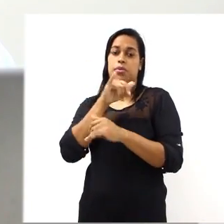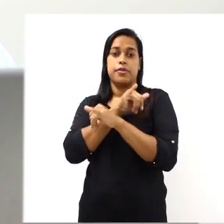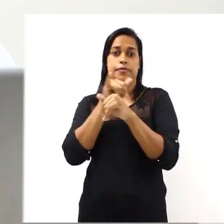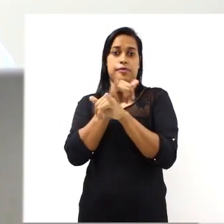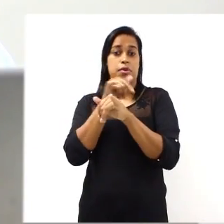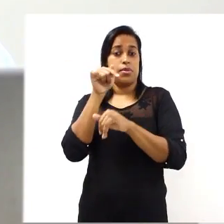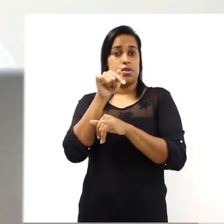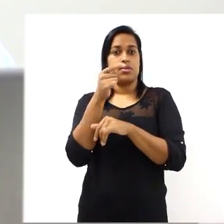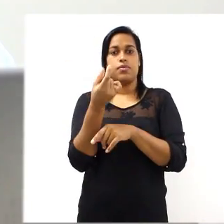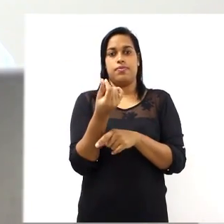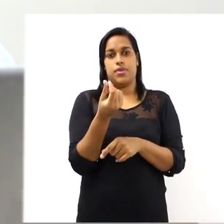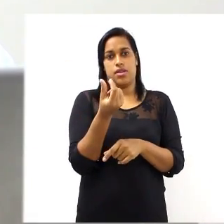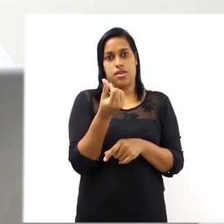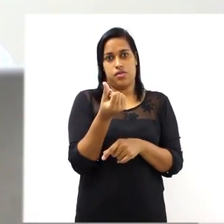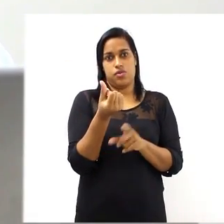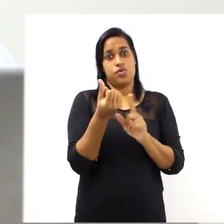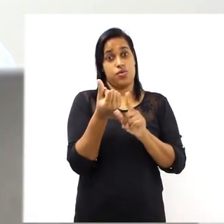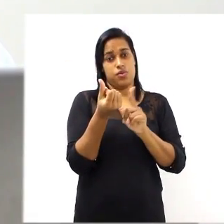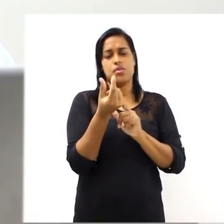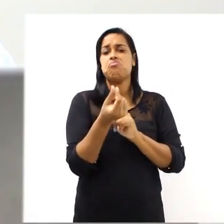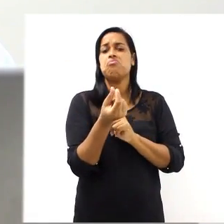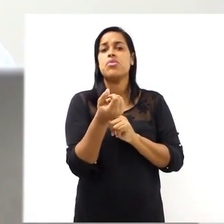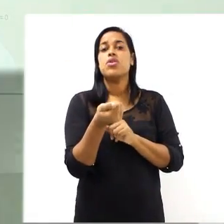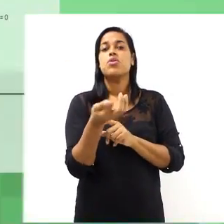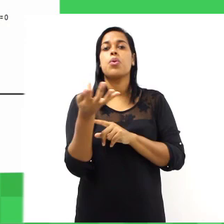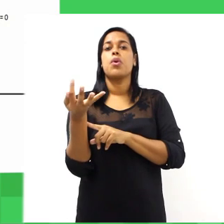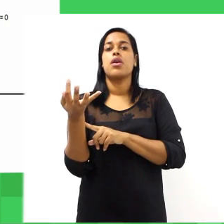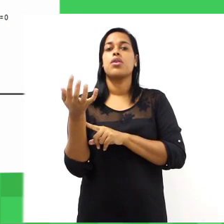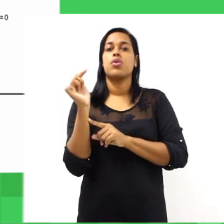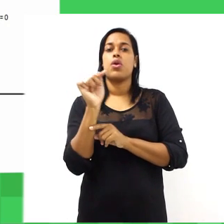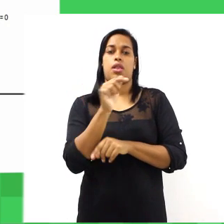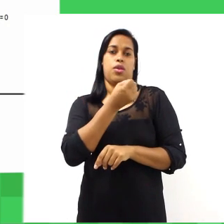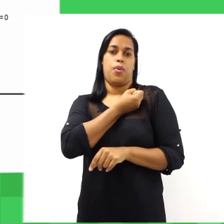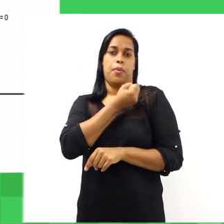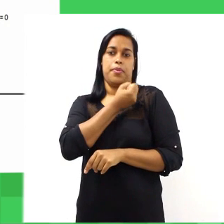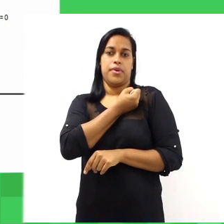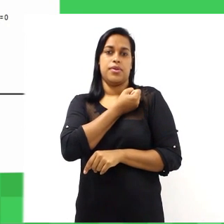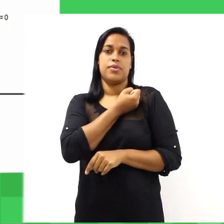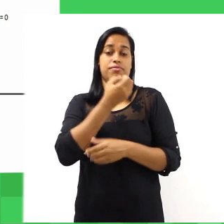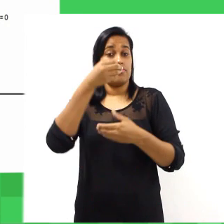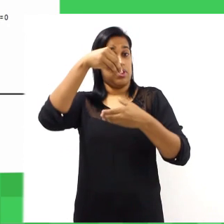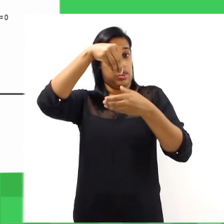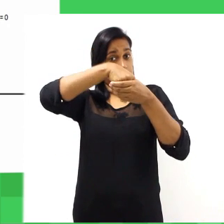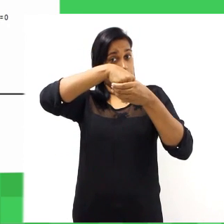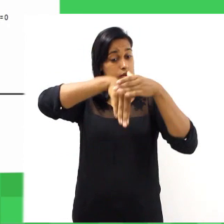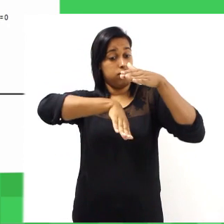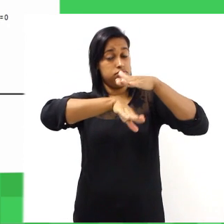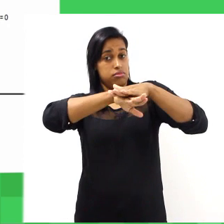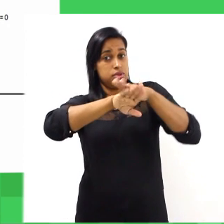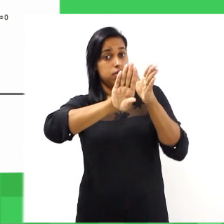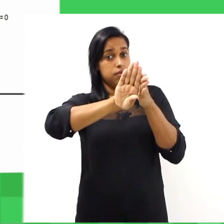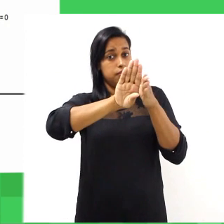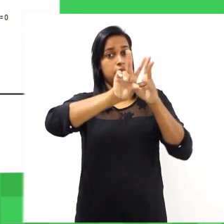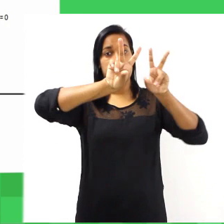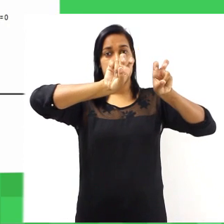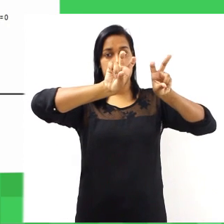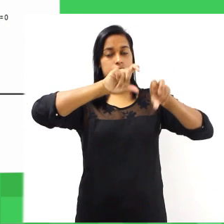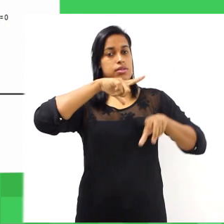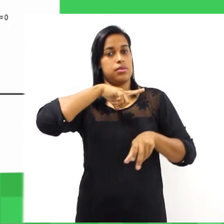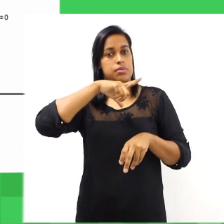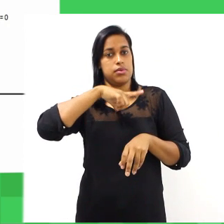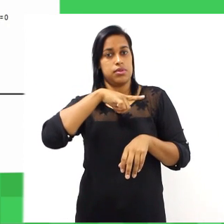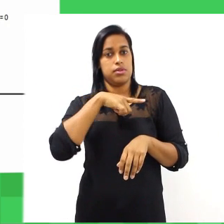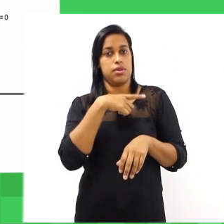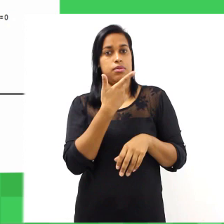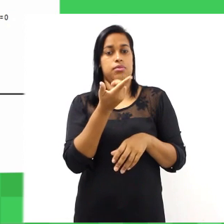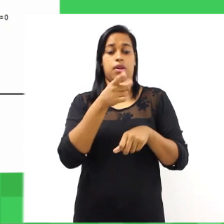chama preço. Esse preço seria de que tipo? Seria um tipo numérico. Dentro desse conjunto de tipos, nós temos um